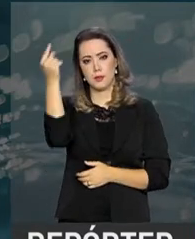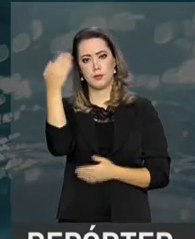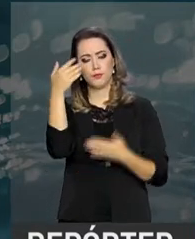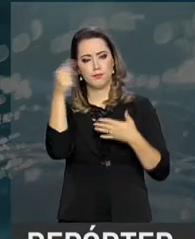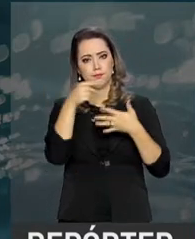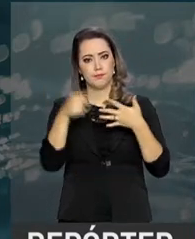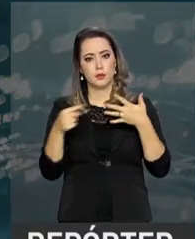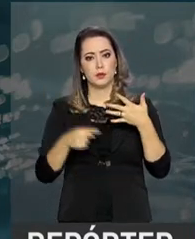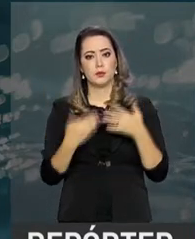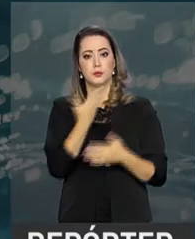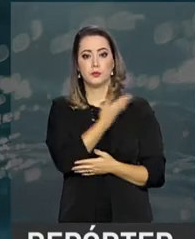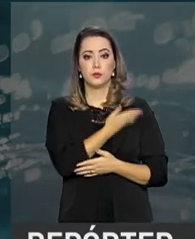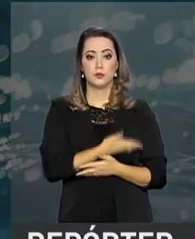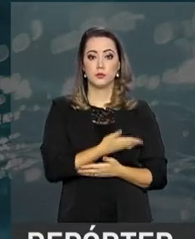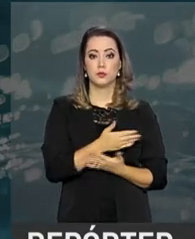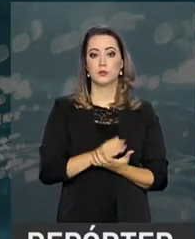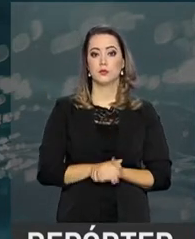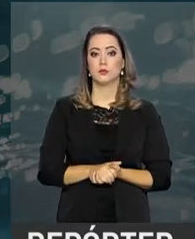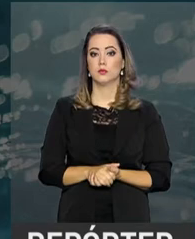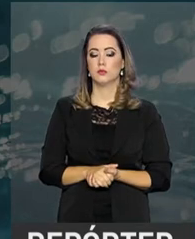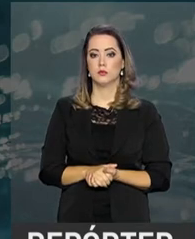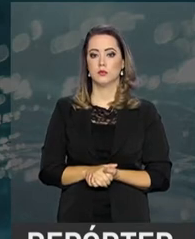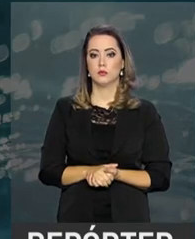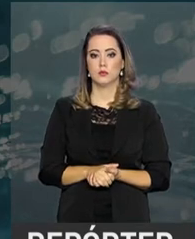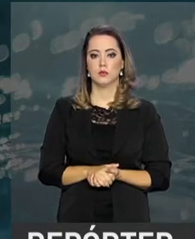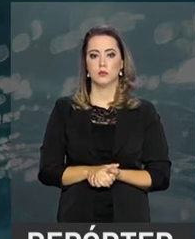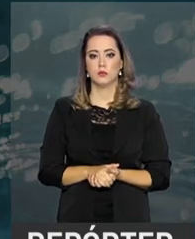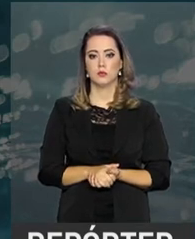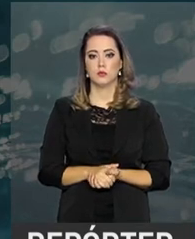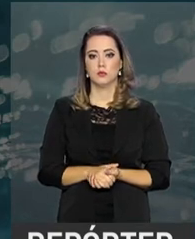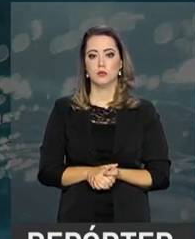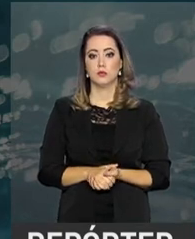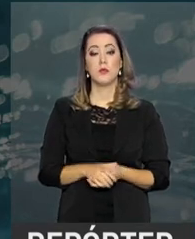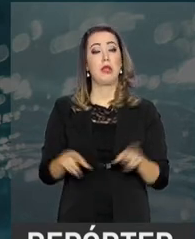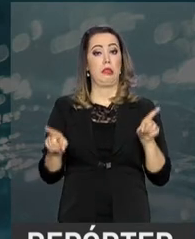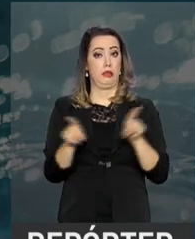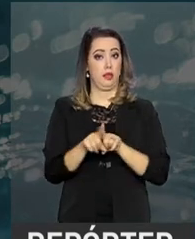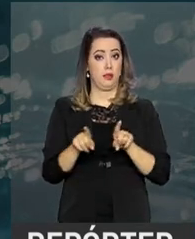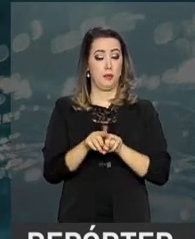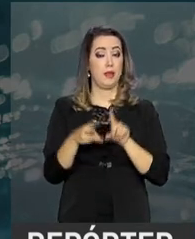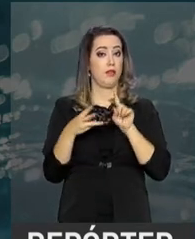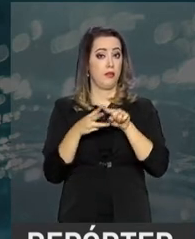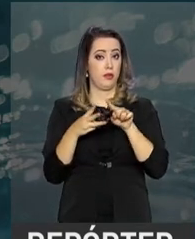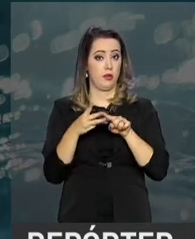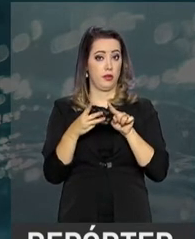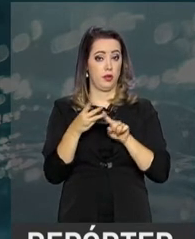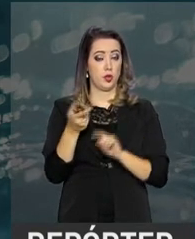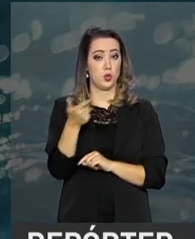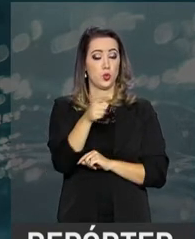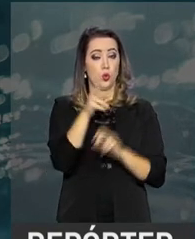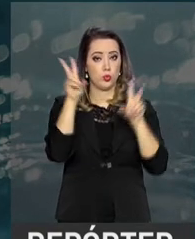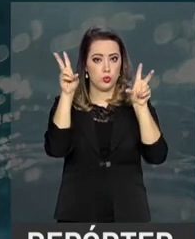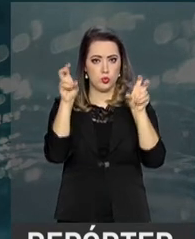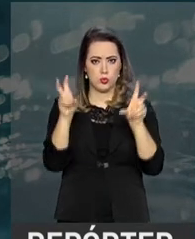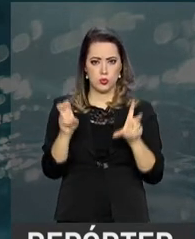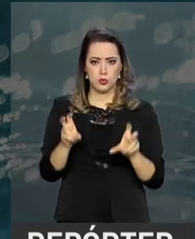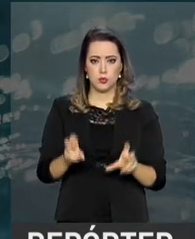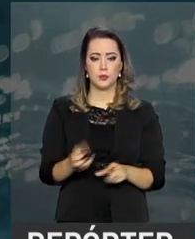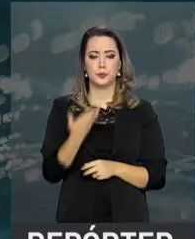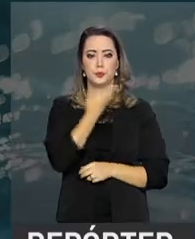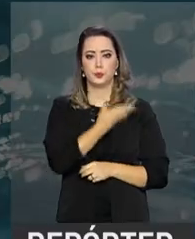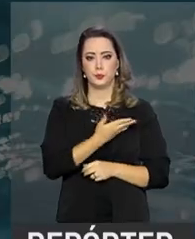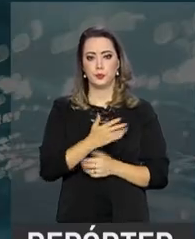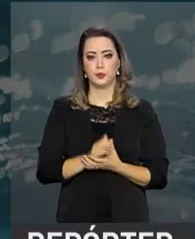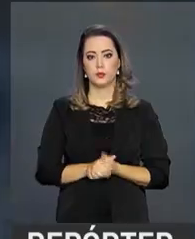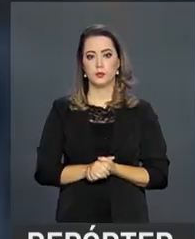urbano ecossistemas e finanças há também três temas transversais compartilhamento capacitação e